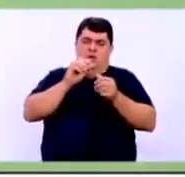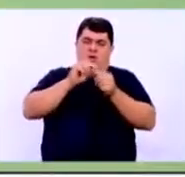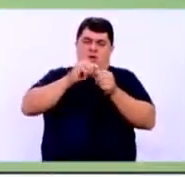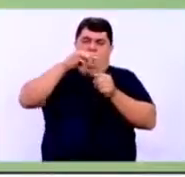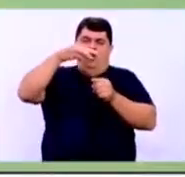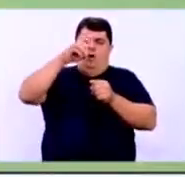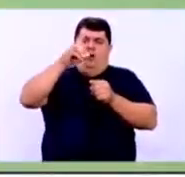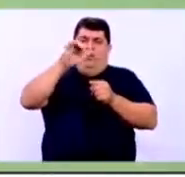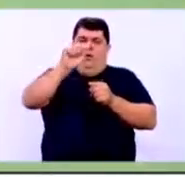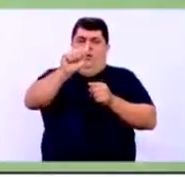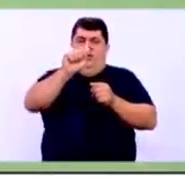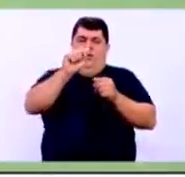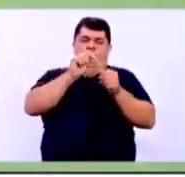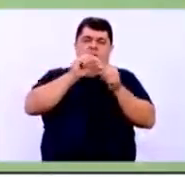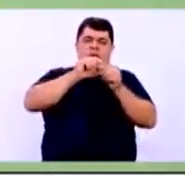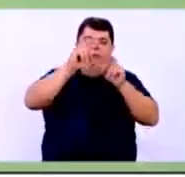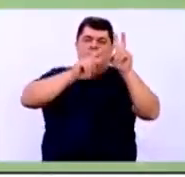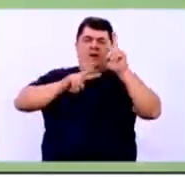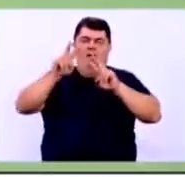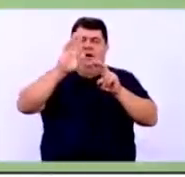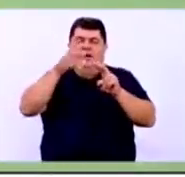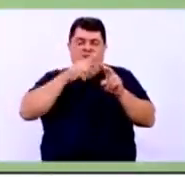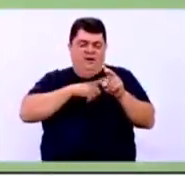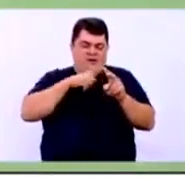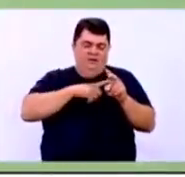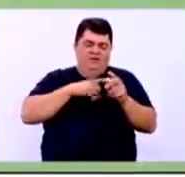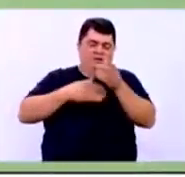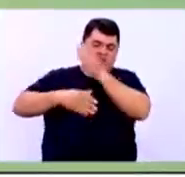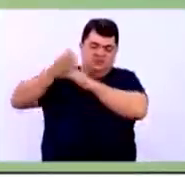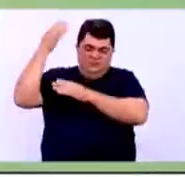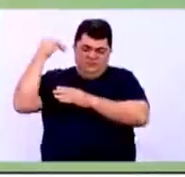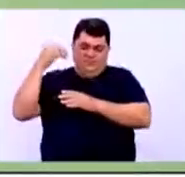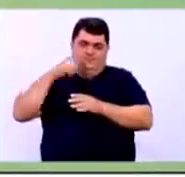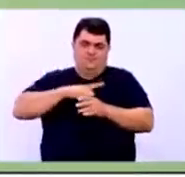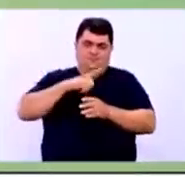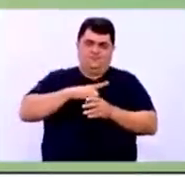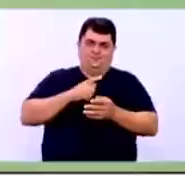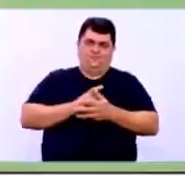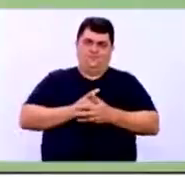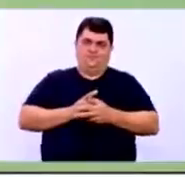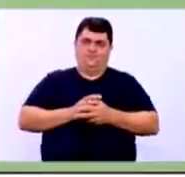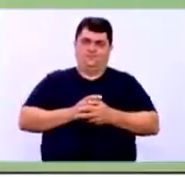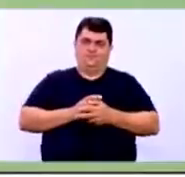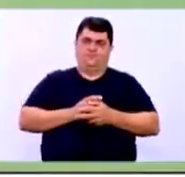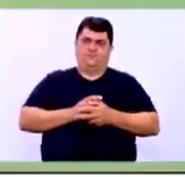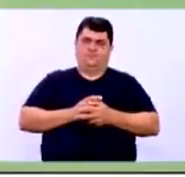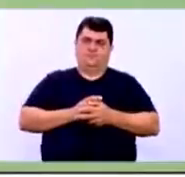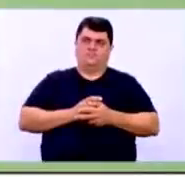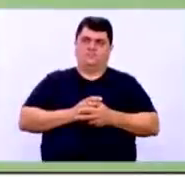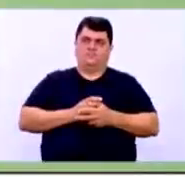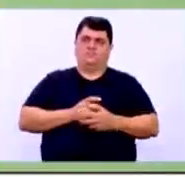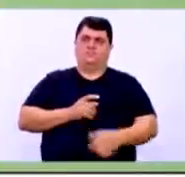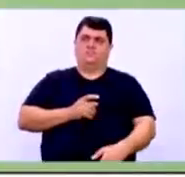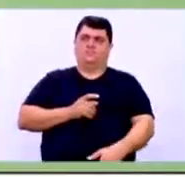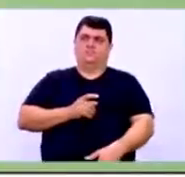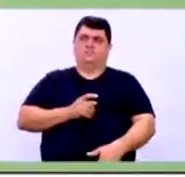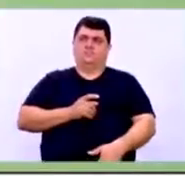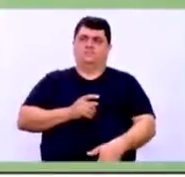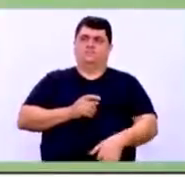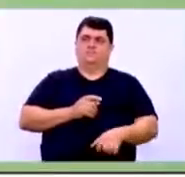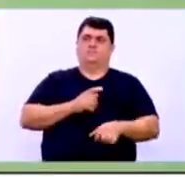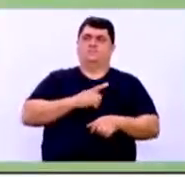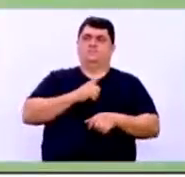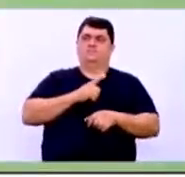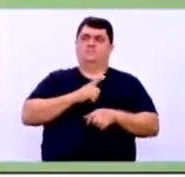os valores que já existiam, os estoques adquiridos, né? É muito usado a média